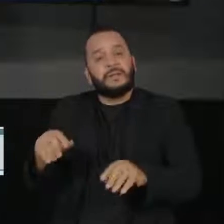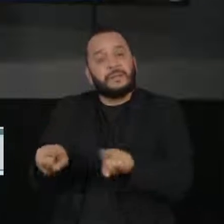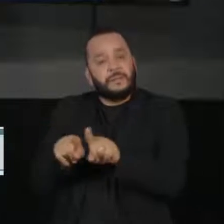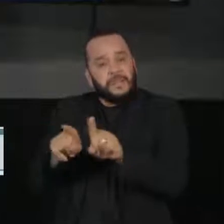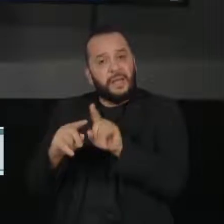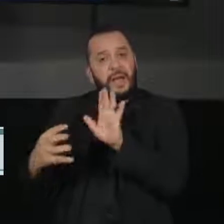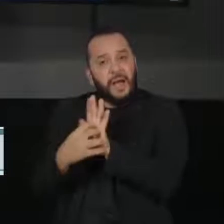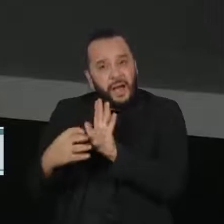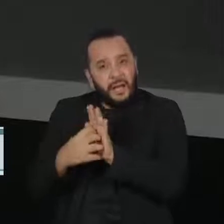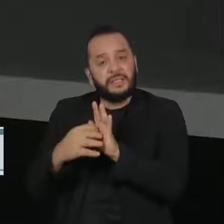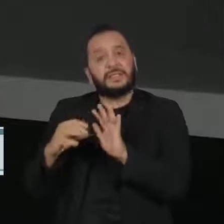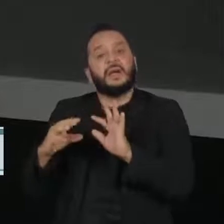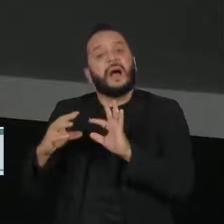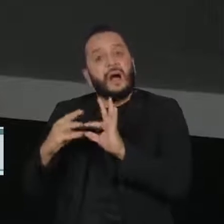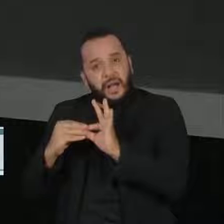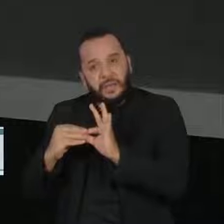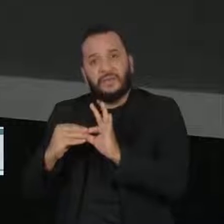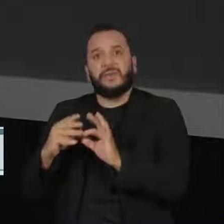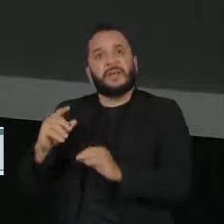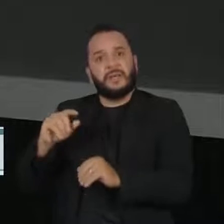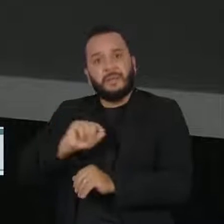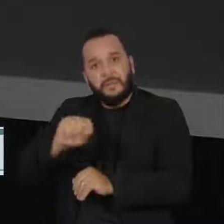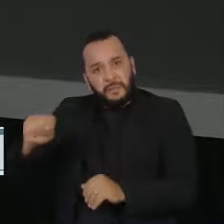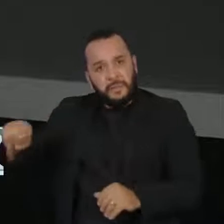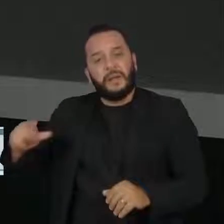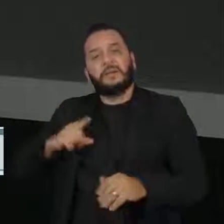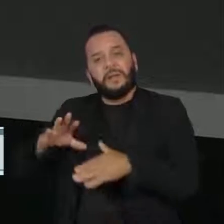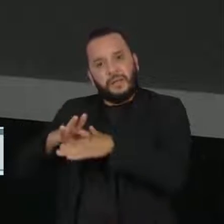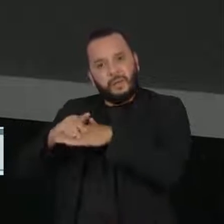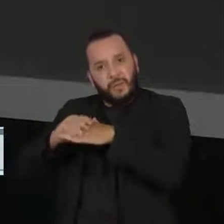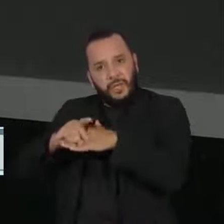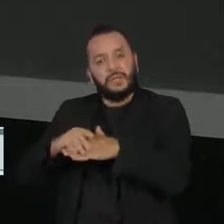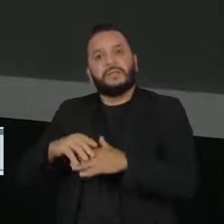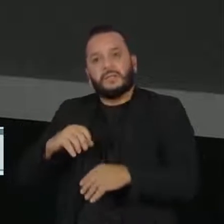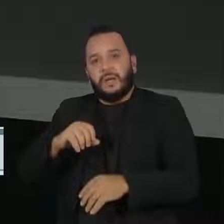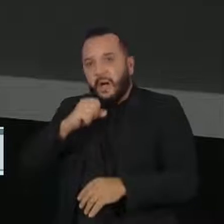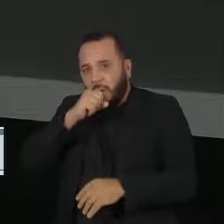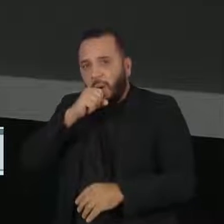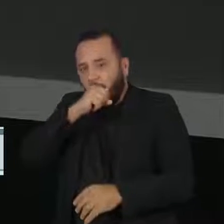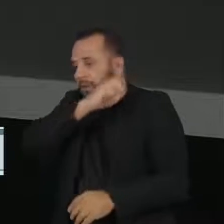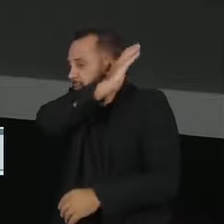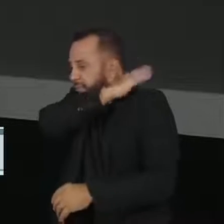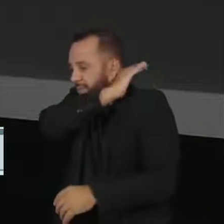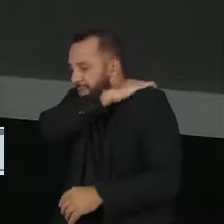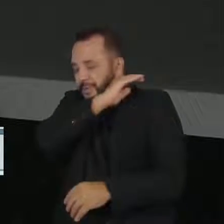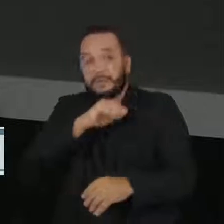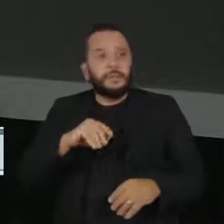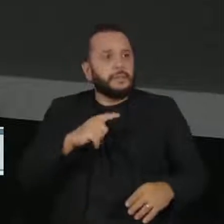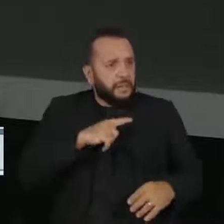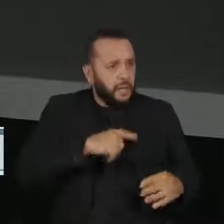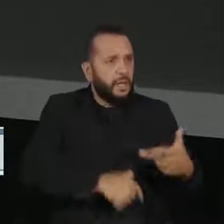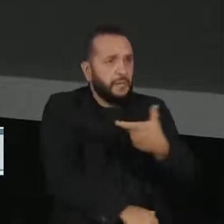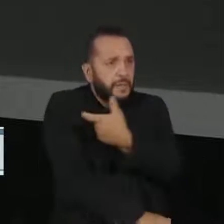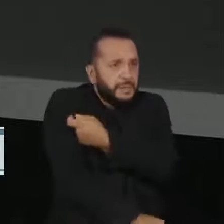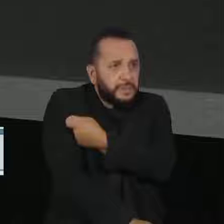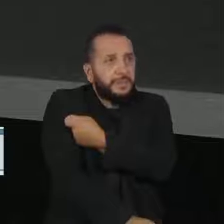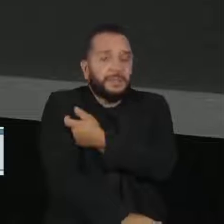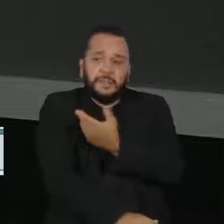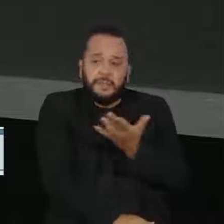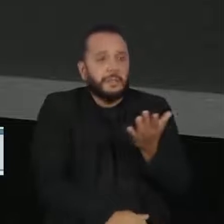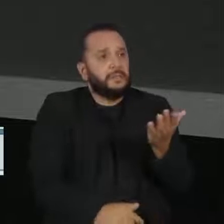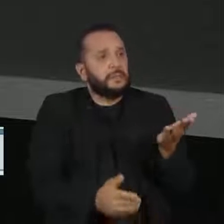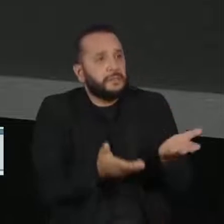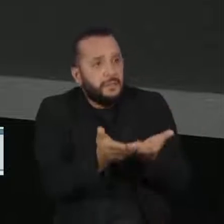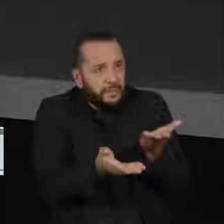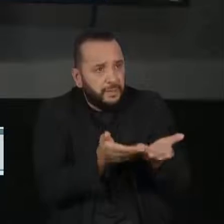risco de adquirir a doença. E tem a vacina para a doença, mas a cobertura vacinal ela vem, como outras doenças, cada